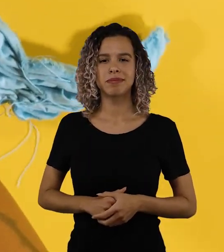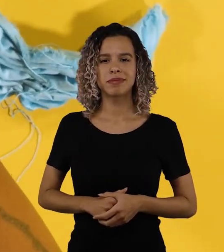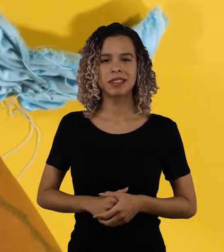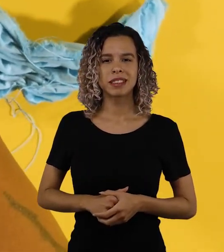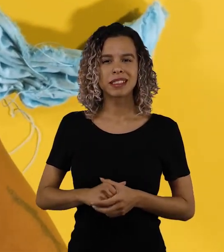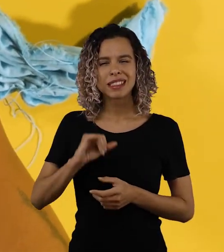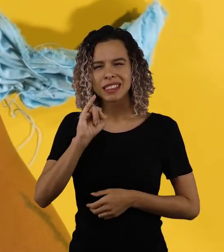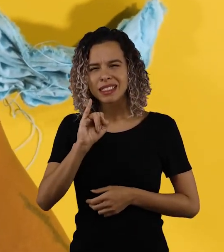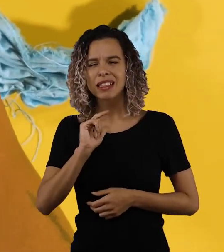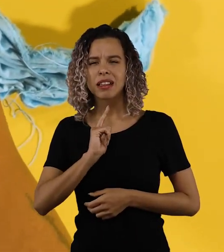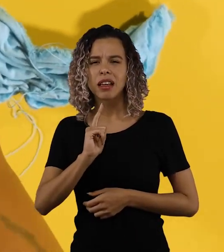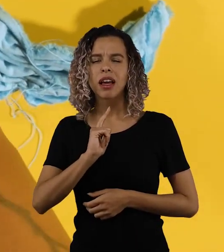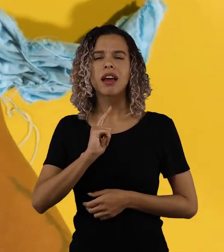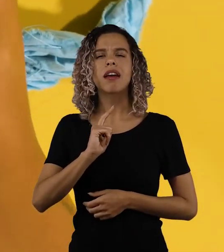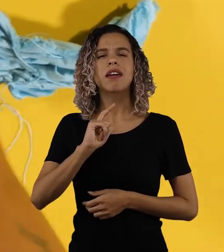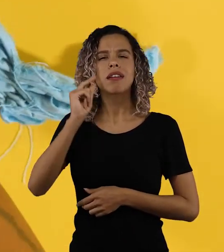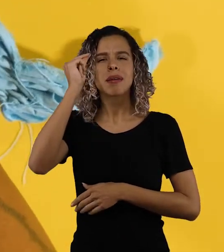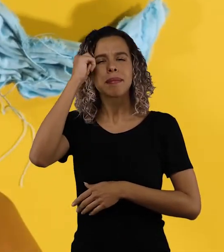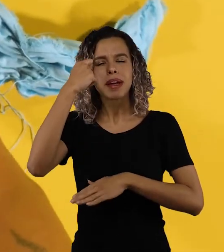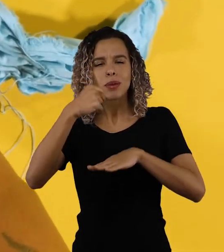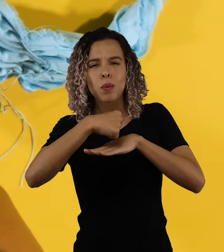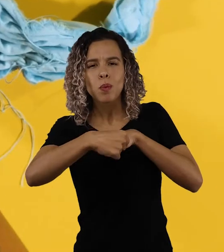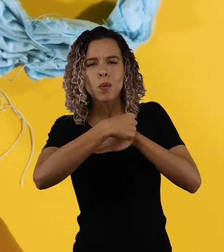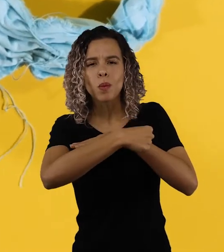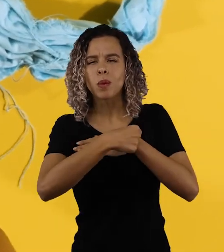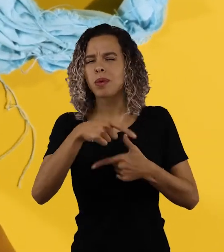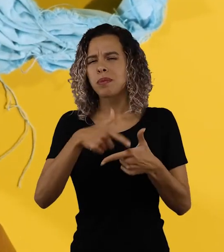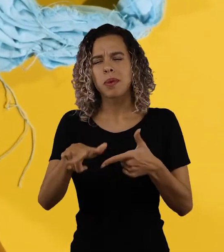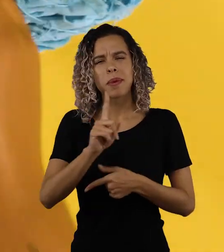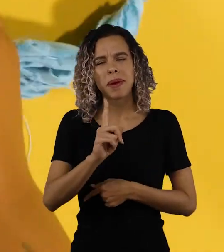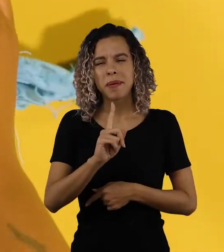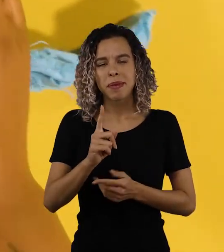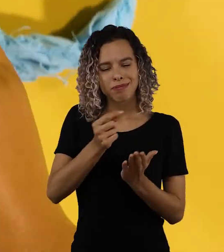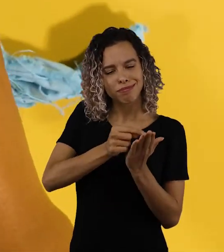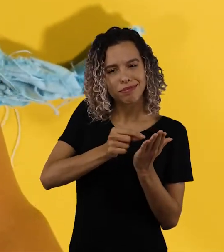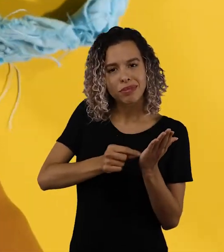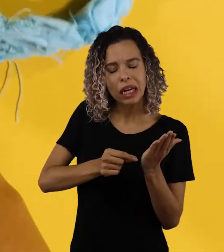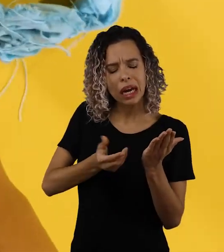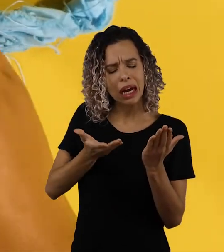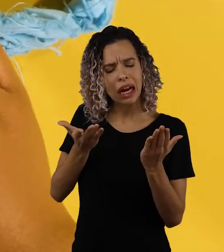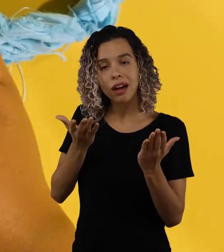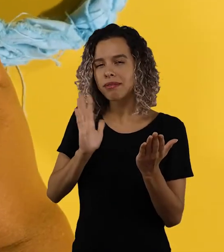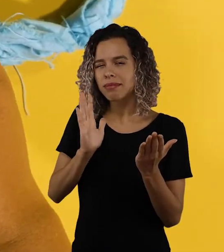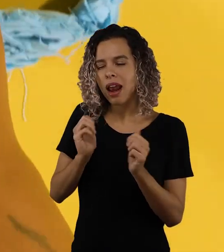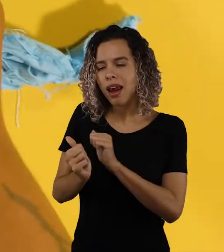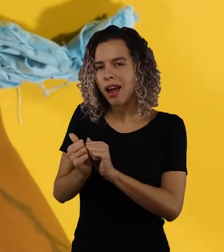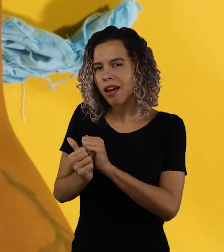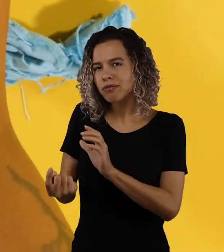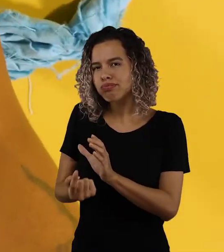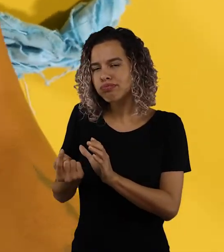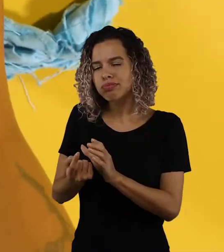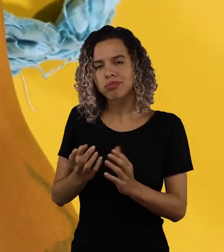algumas marcas do giz carvão ou do giz de alfaiate, não tem problema. Na próxima lavagem, ele sai